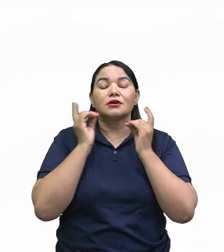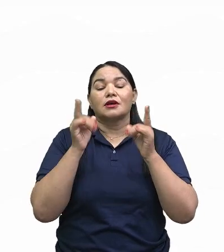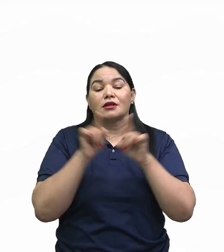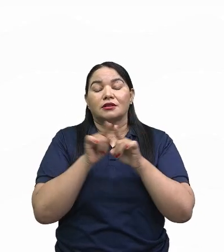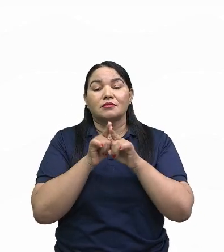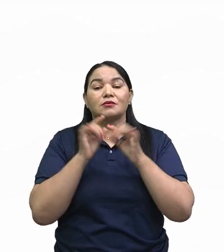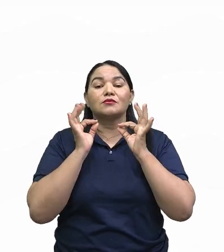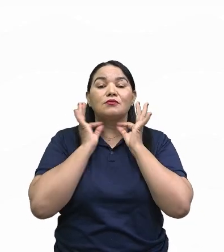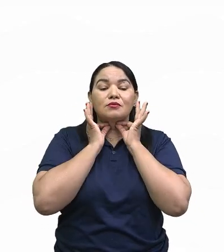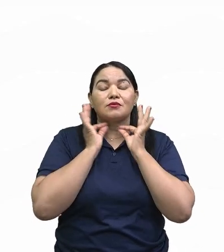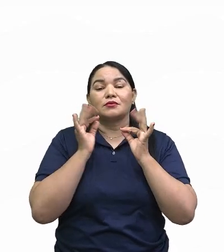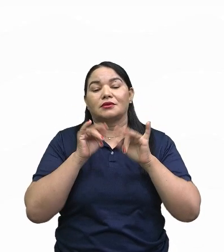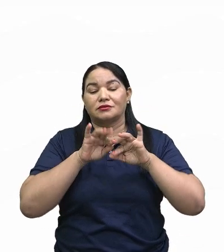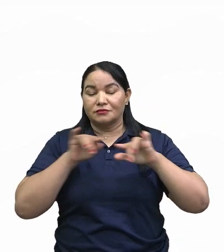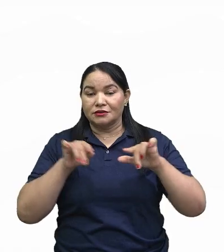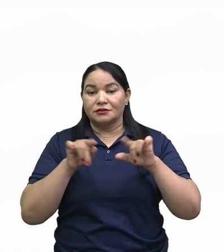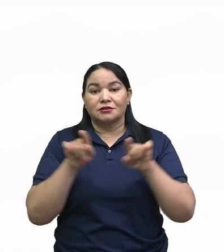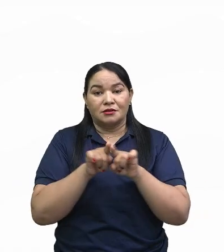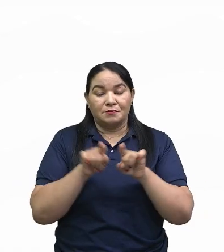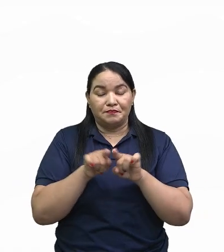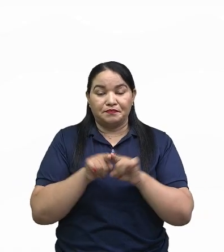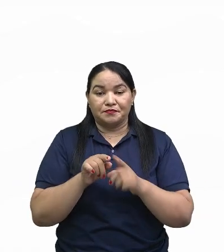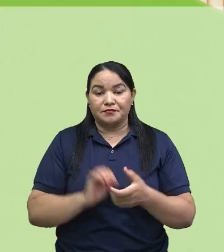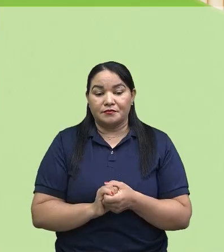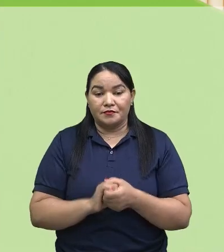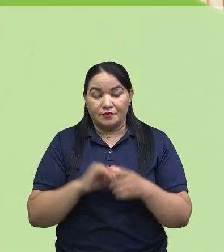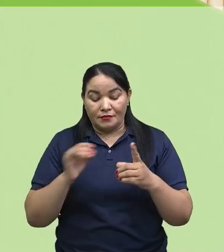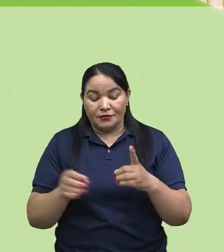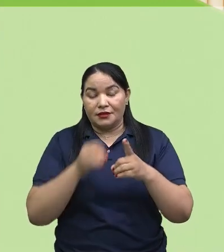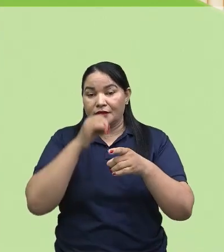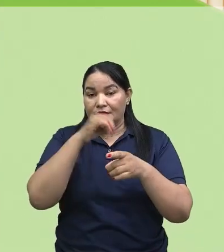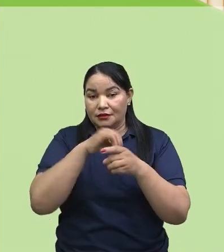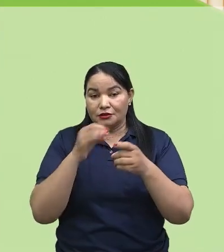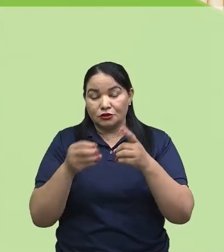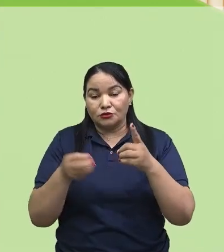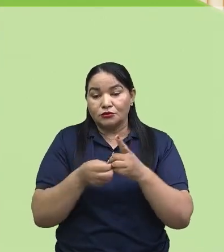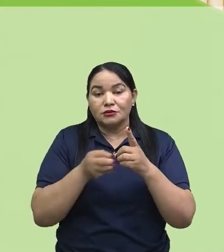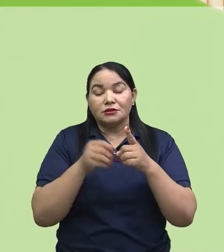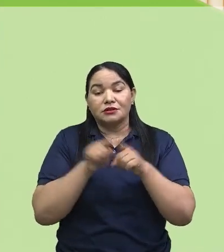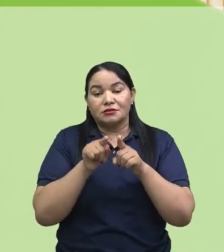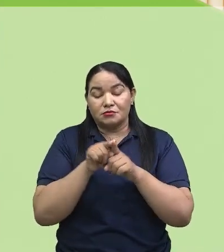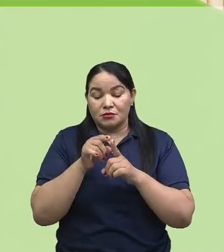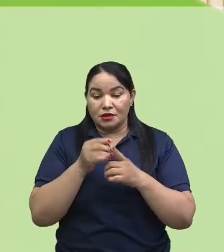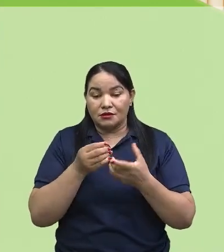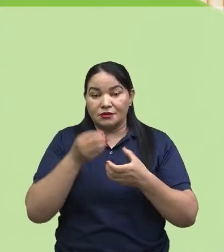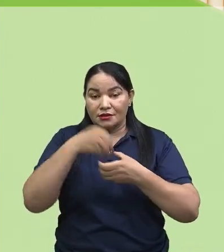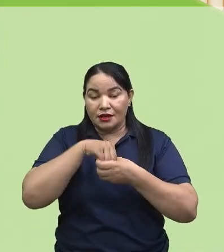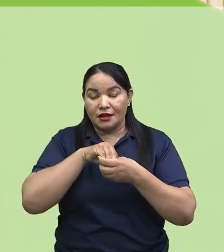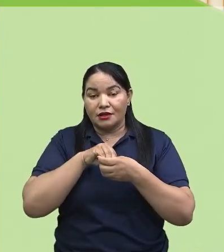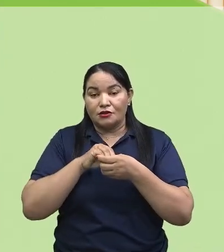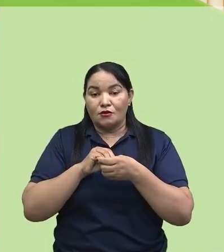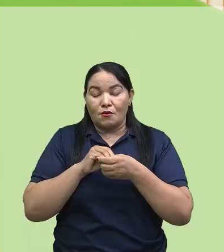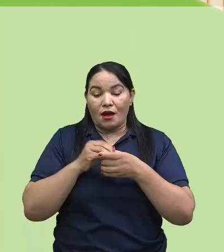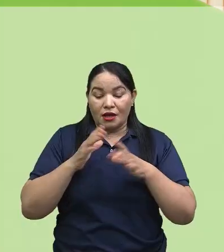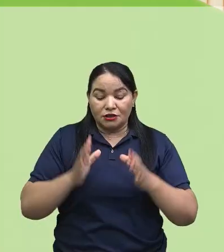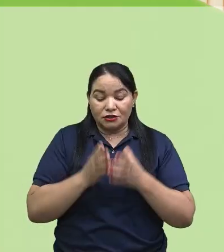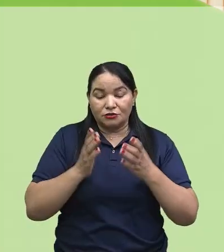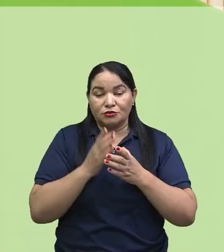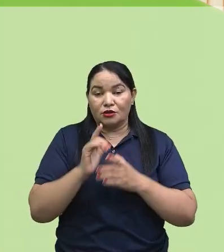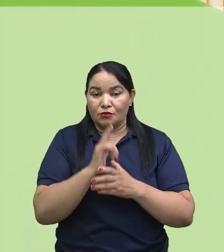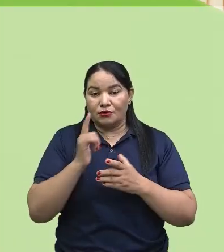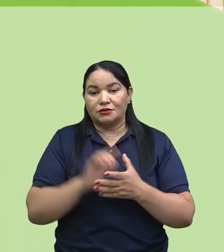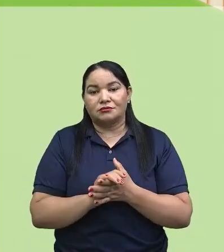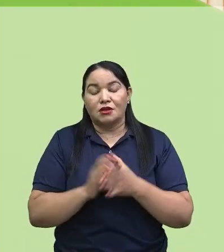com a hipófise? Ela também pode ali produzir hormônios que vão estimular outras glândulas, né? Lembrando que elas